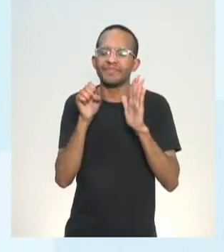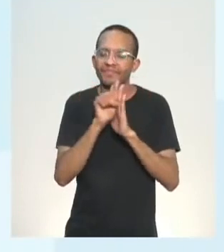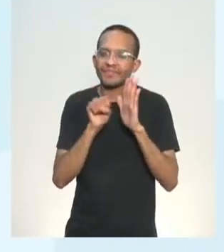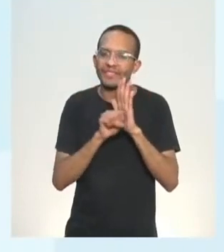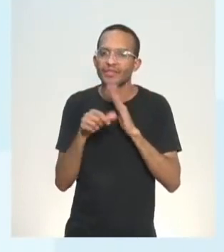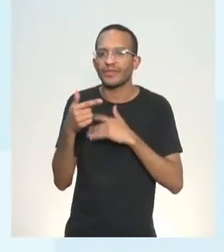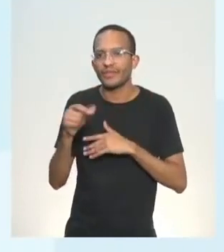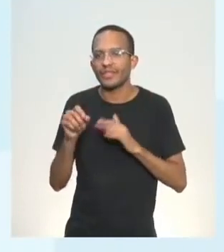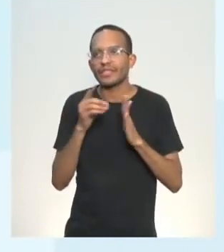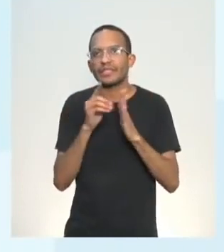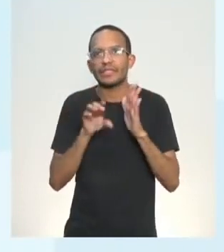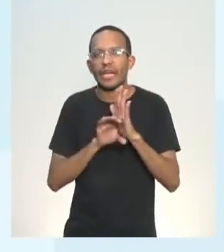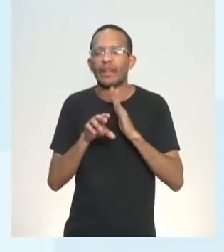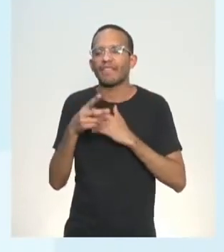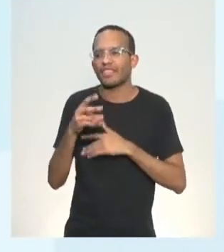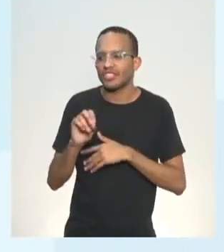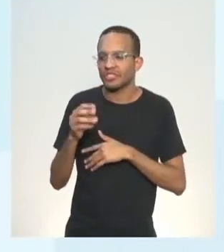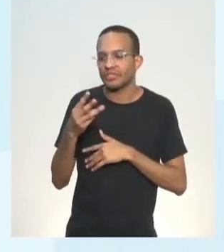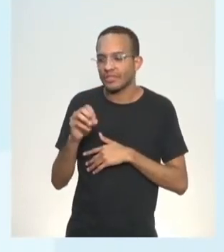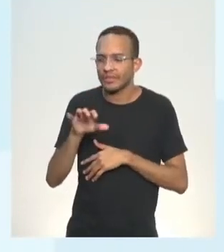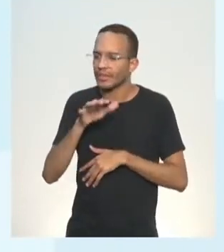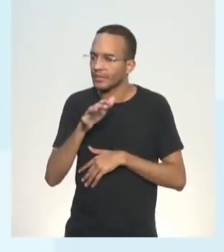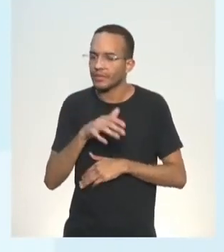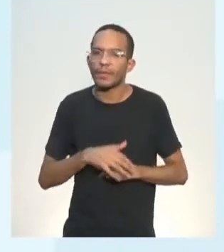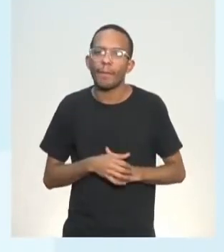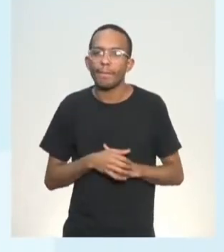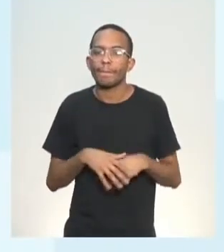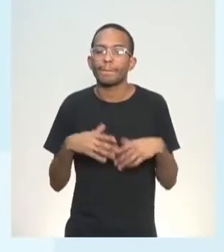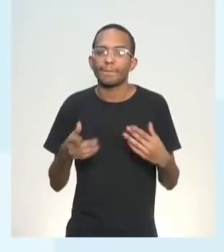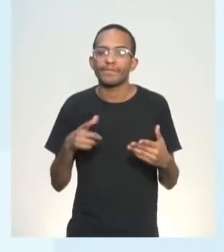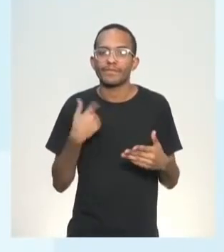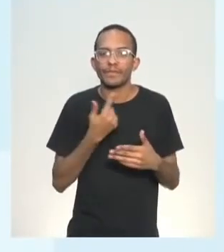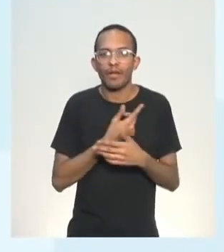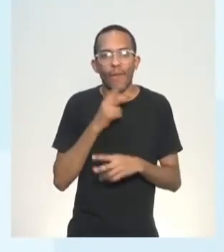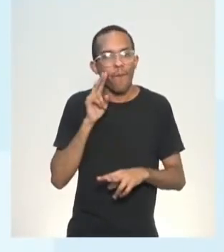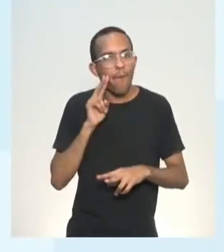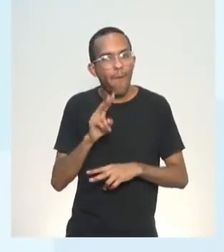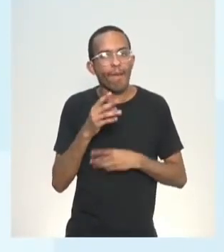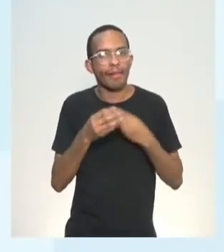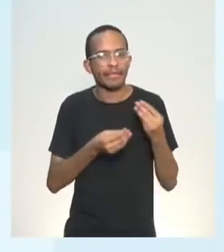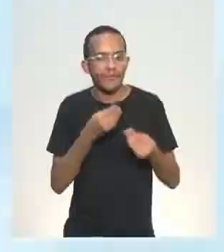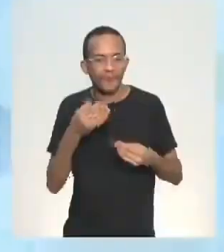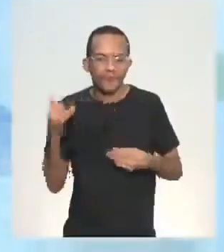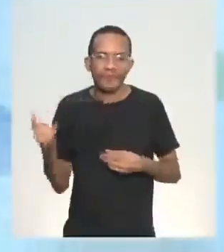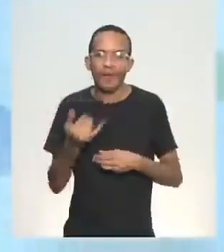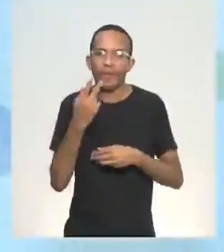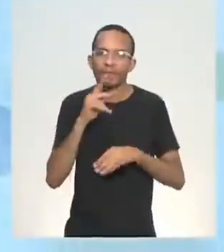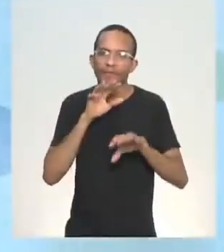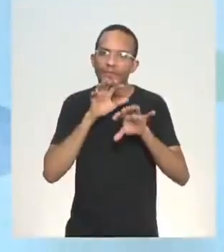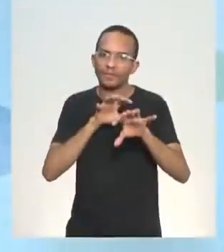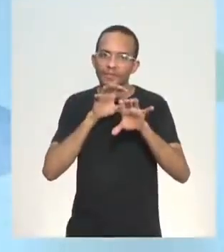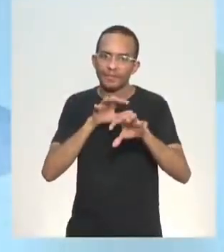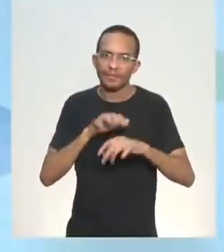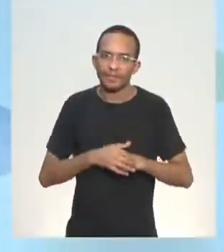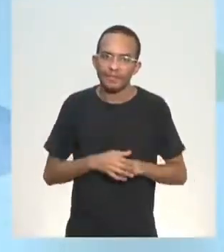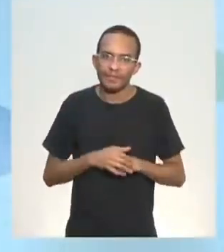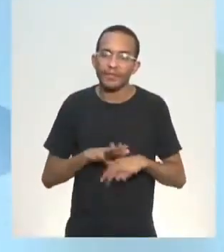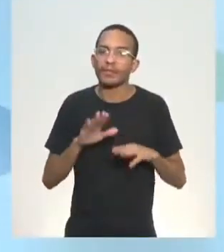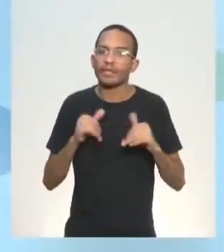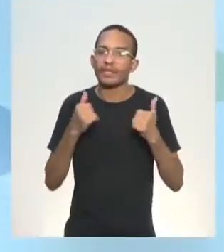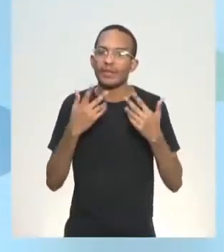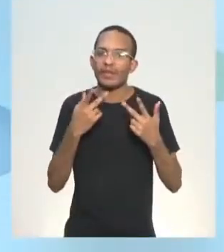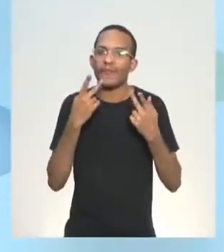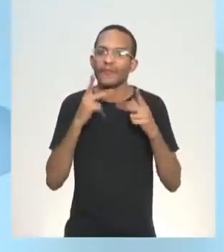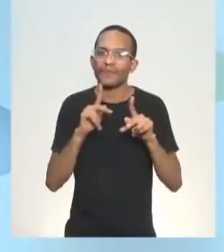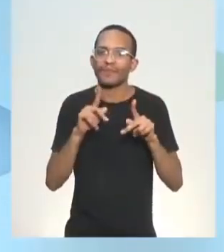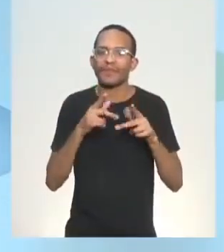década de 1920, 30, por aí, tá bom? Então, né, para a gente ver como que é importante essa influência, tá? Além disso,